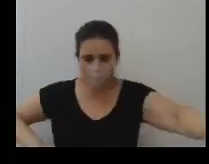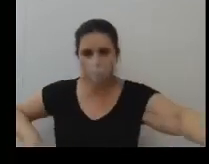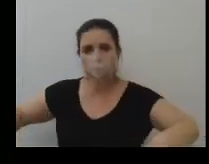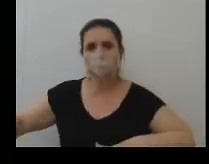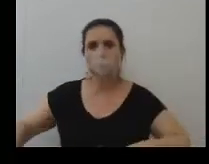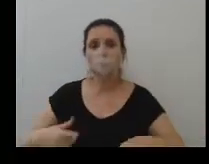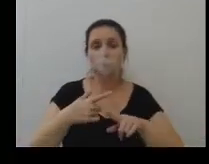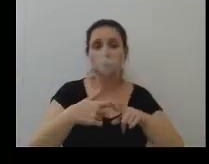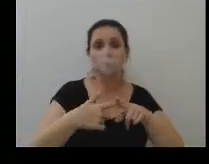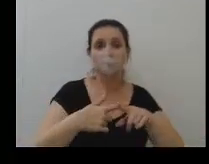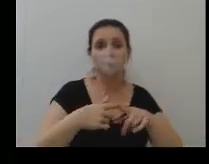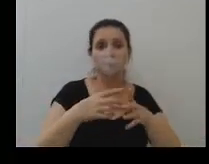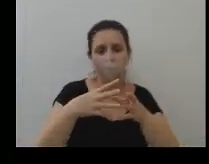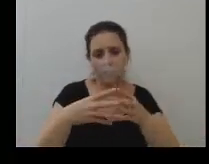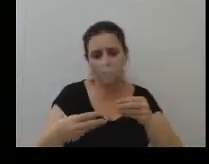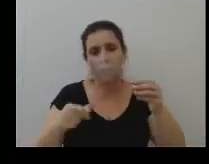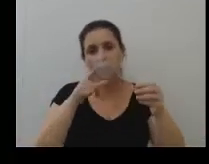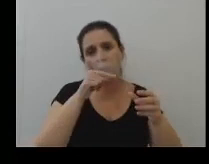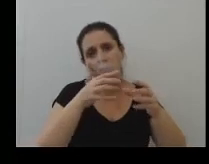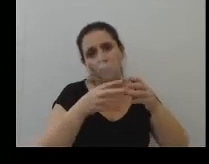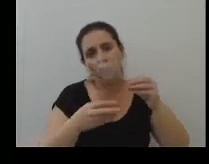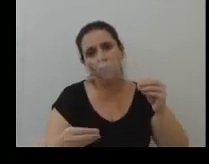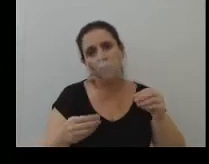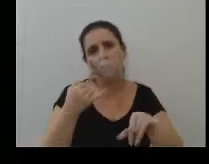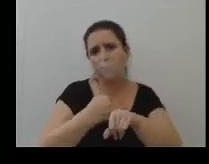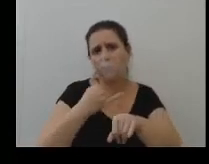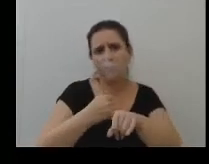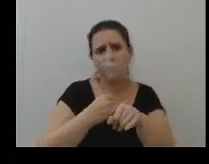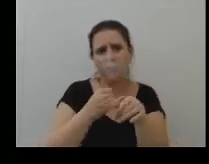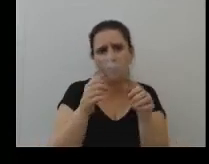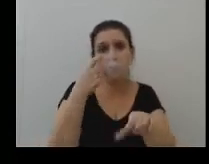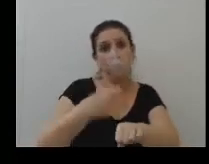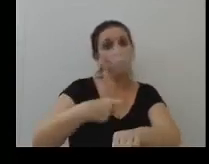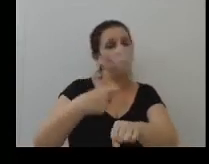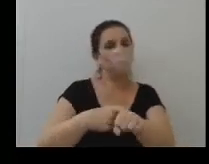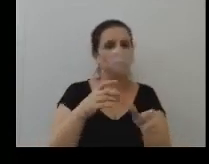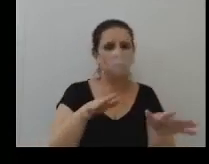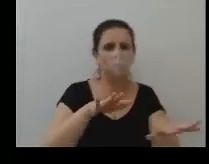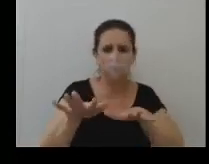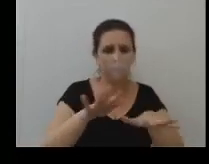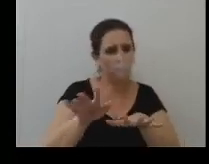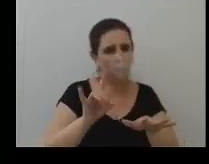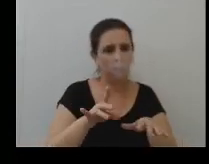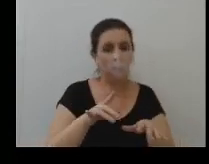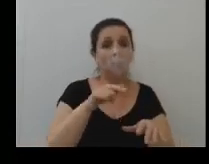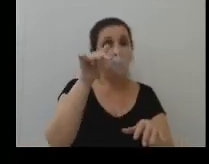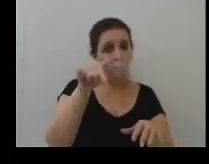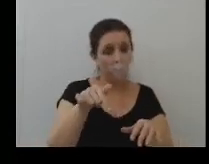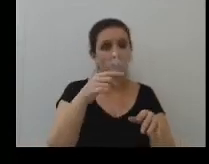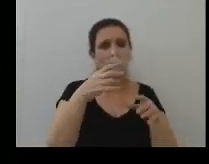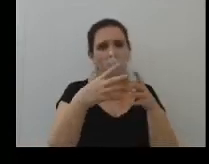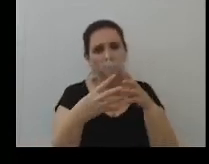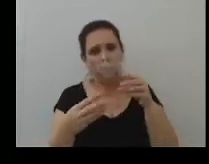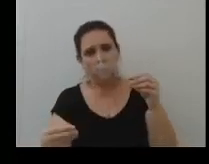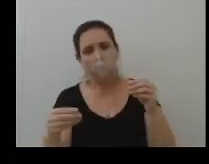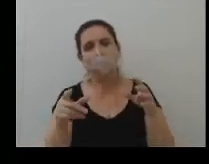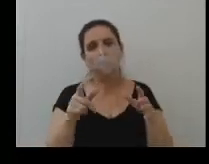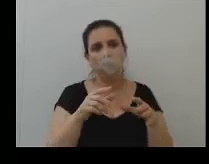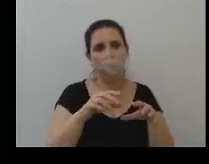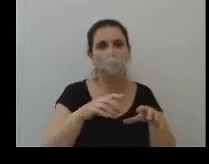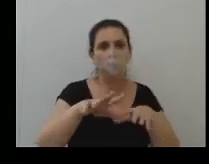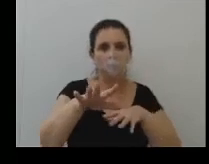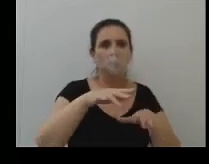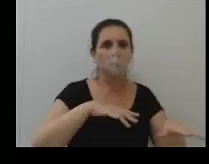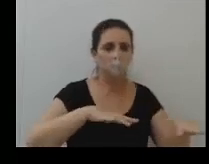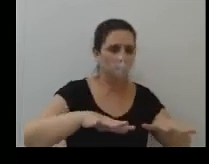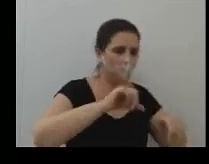tratar de um líquido. O ferro, as moléculas não caminham, apenas vibram mais, né, no material mais rígido,